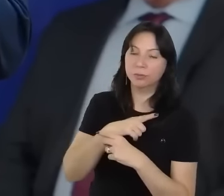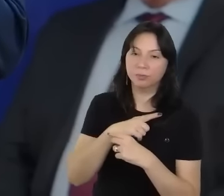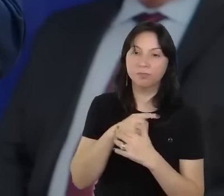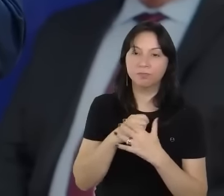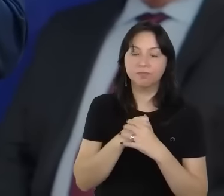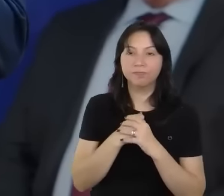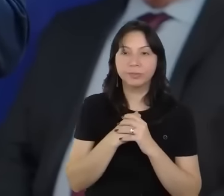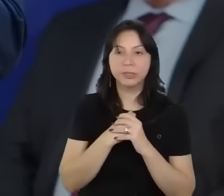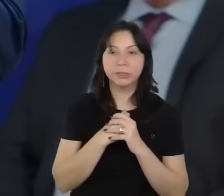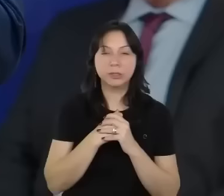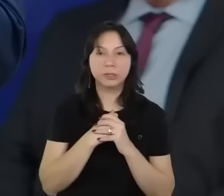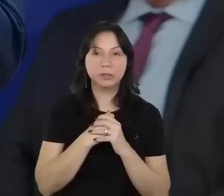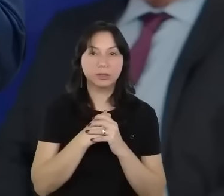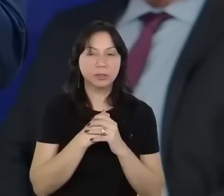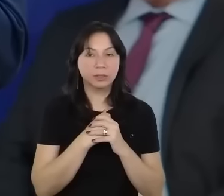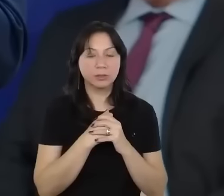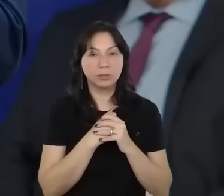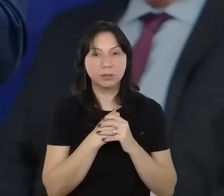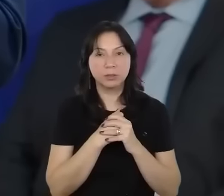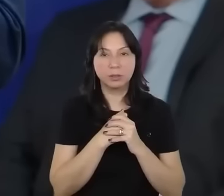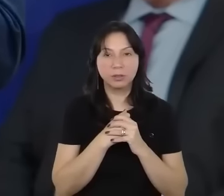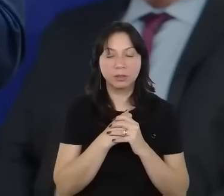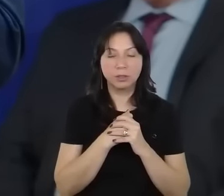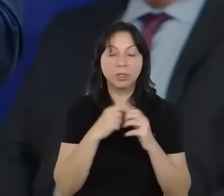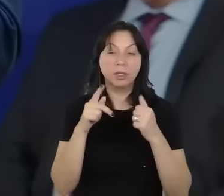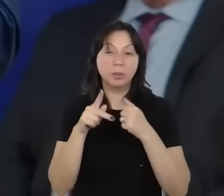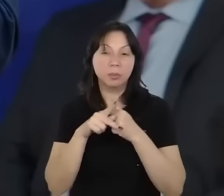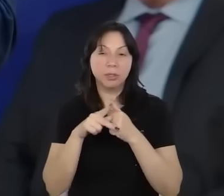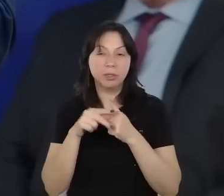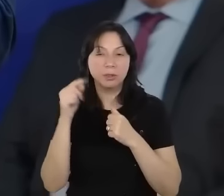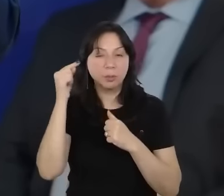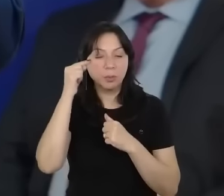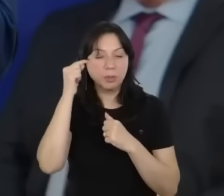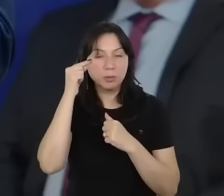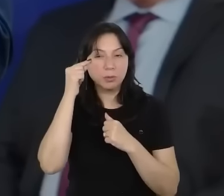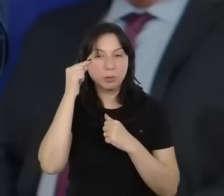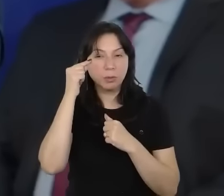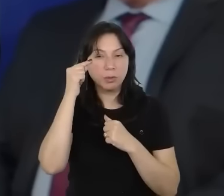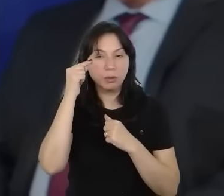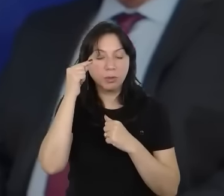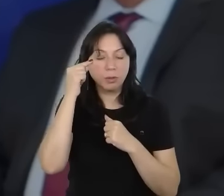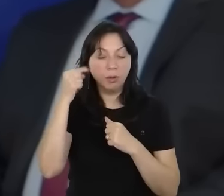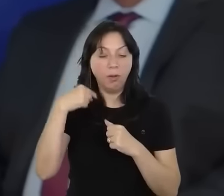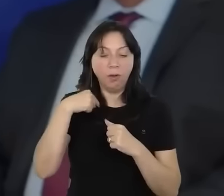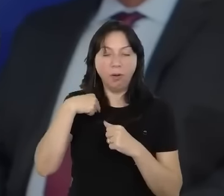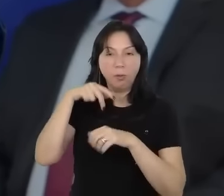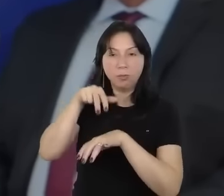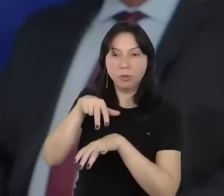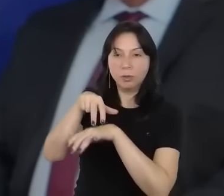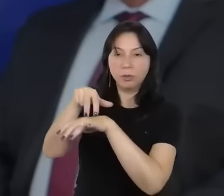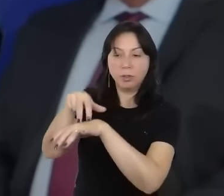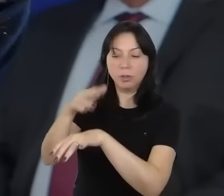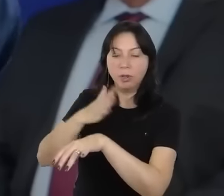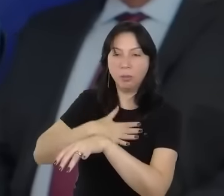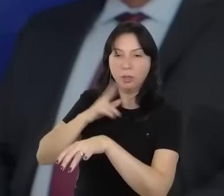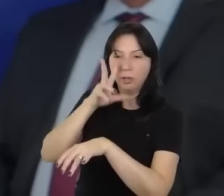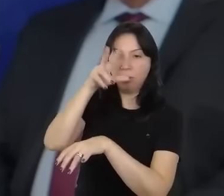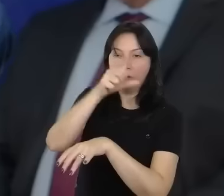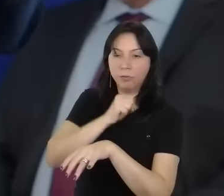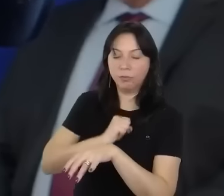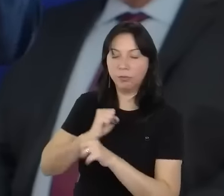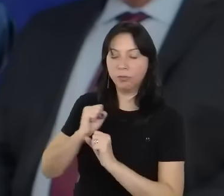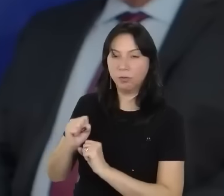medo num dado momento el pensou sou eu eu que tô andando é a minha força é